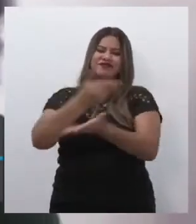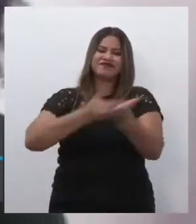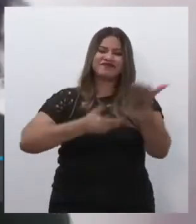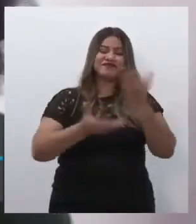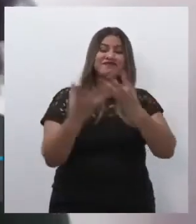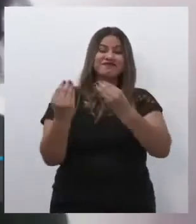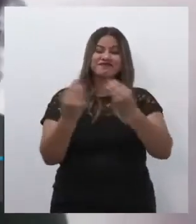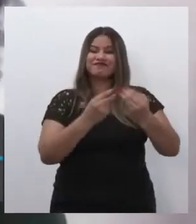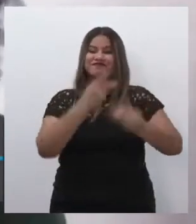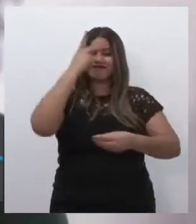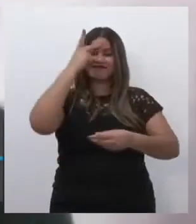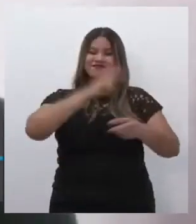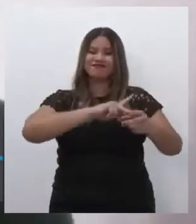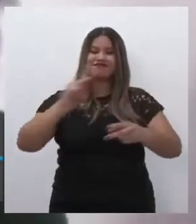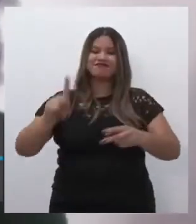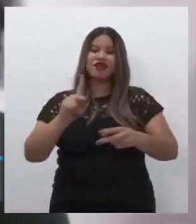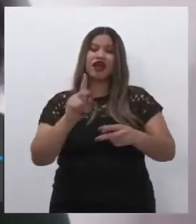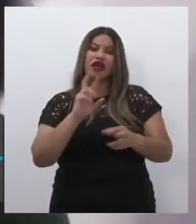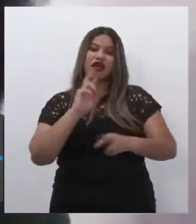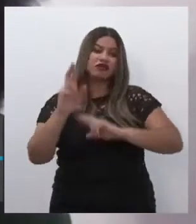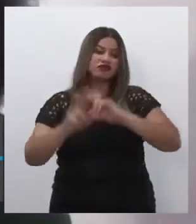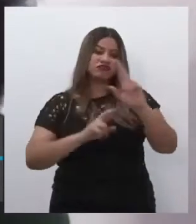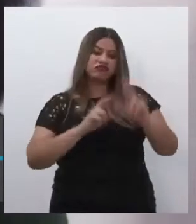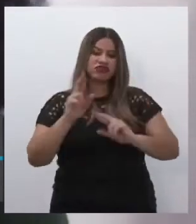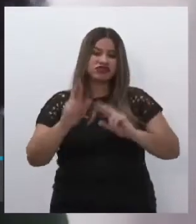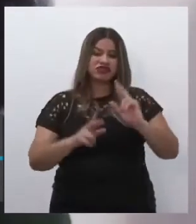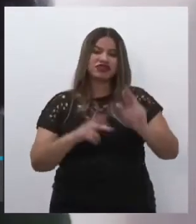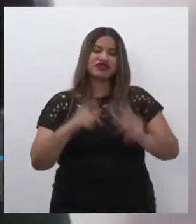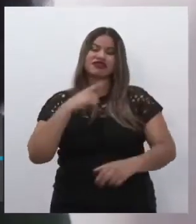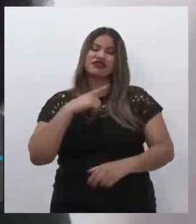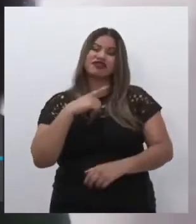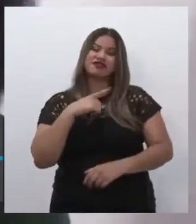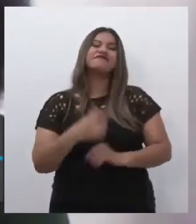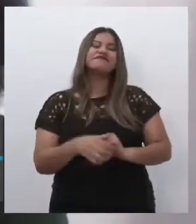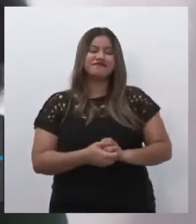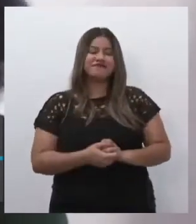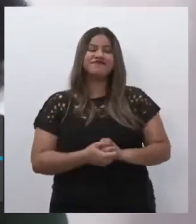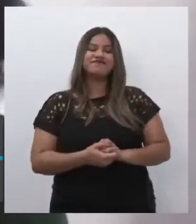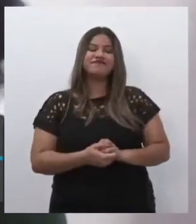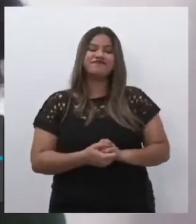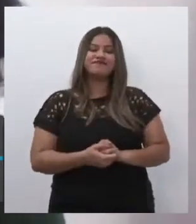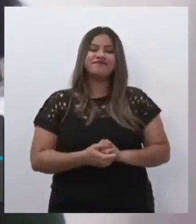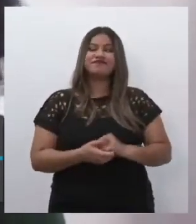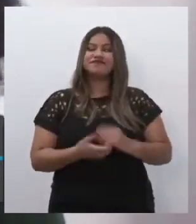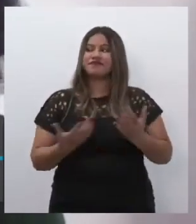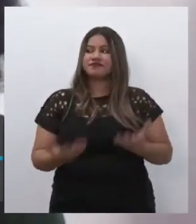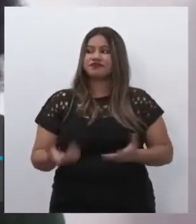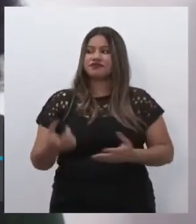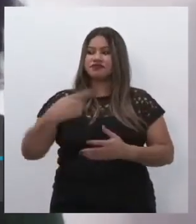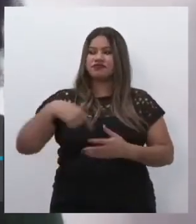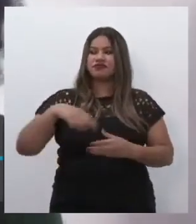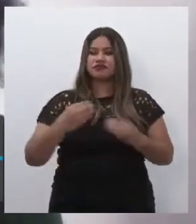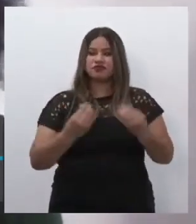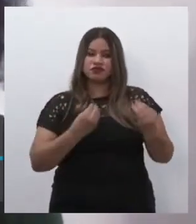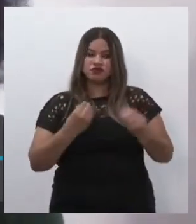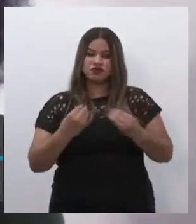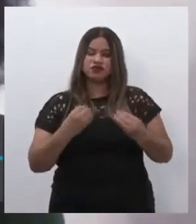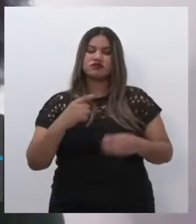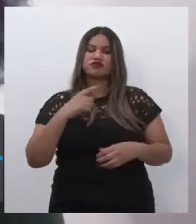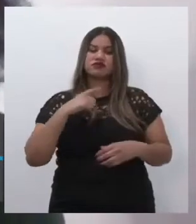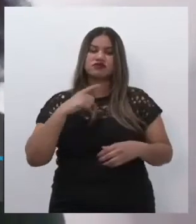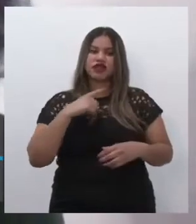pessoas ao mesmo tempo para preencher uma única cruzada. E aí a gente vai ao encontro